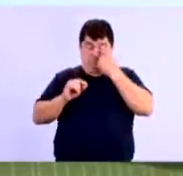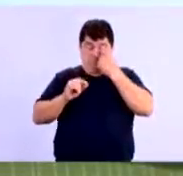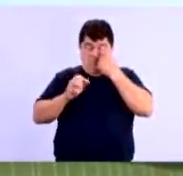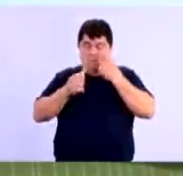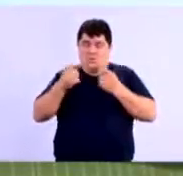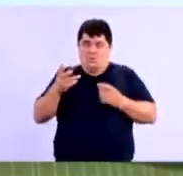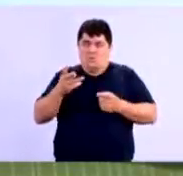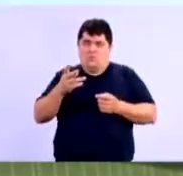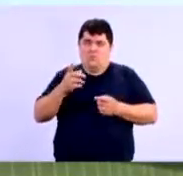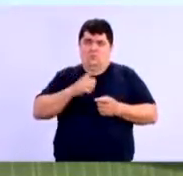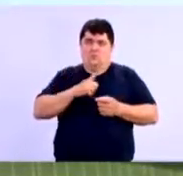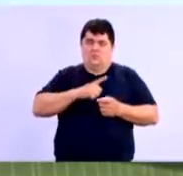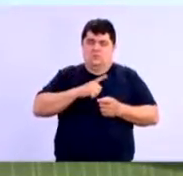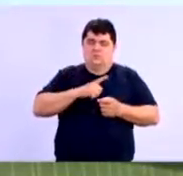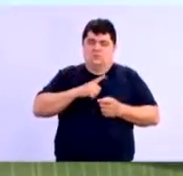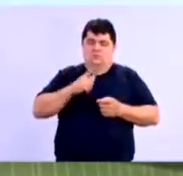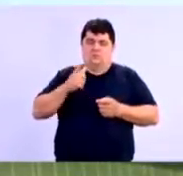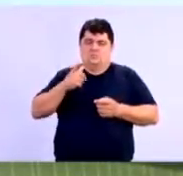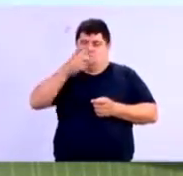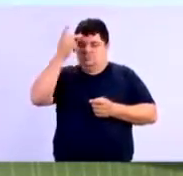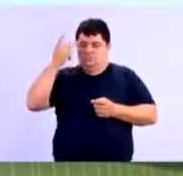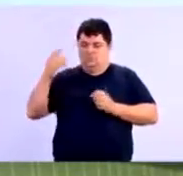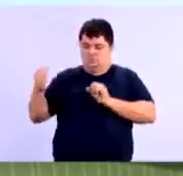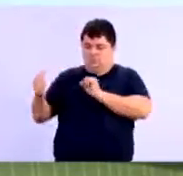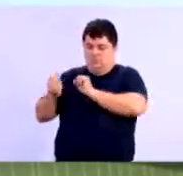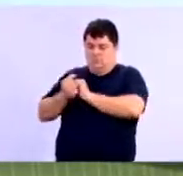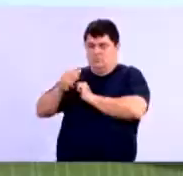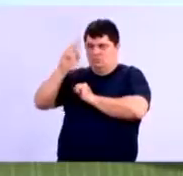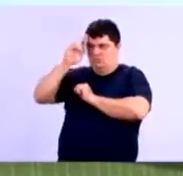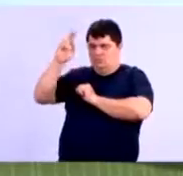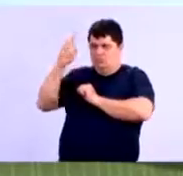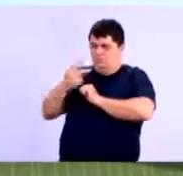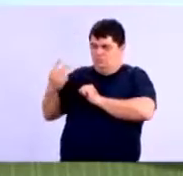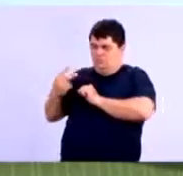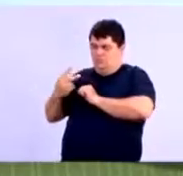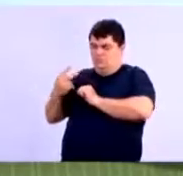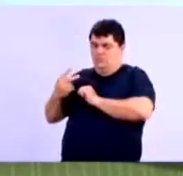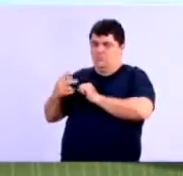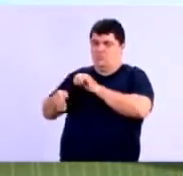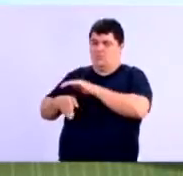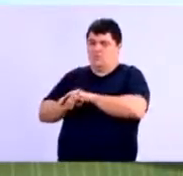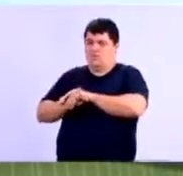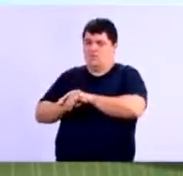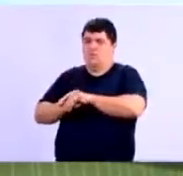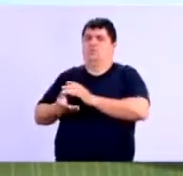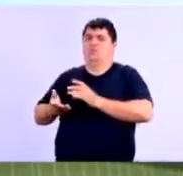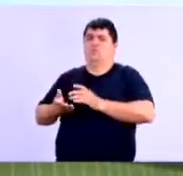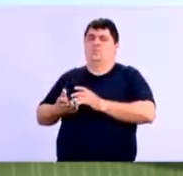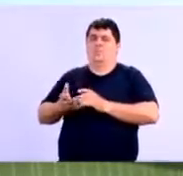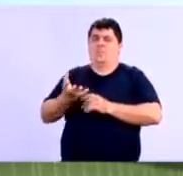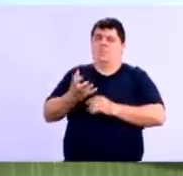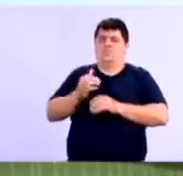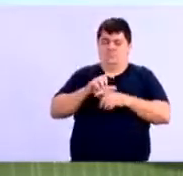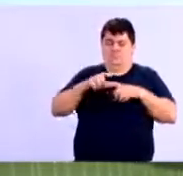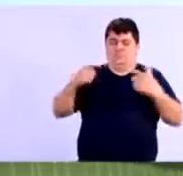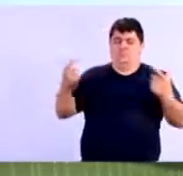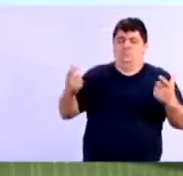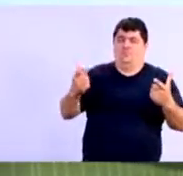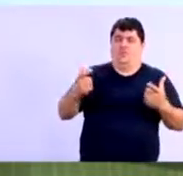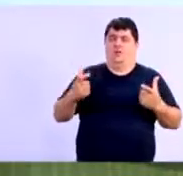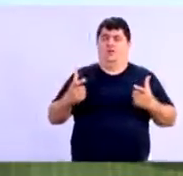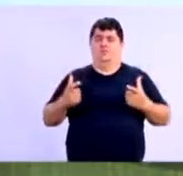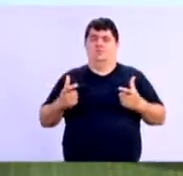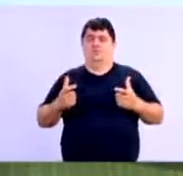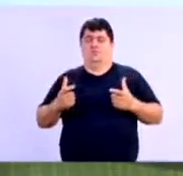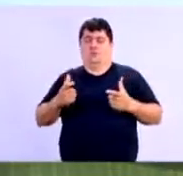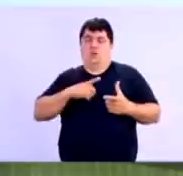pelo sócio da empresa. Quando você compra uma empresa, você investiu parte da empresa, o que você quer na empresa? Você quer que ela cresça, né? Você quer que ela cresça e que